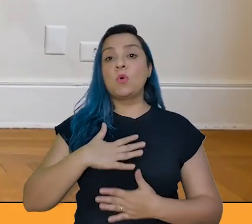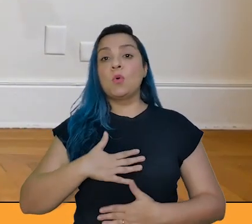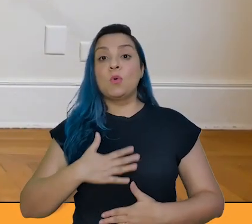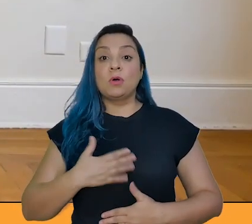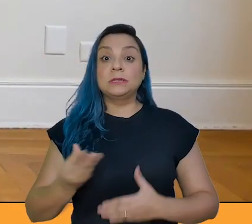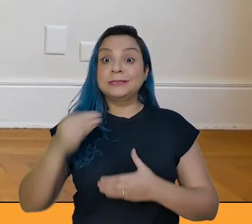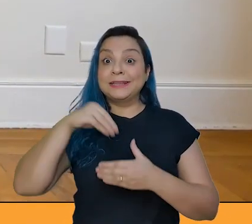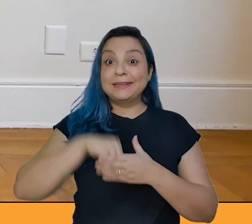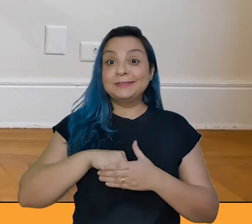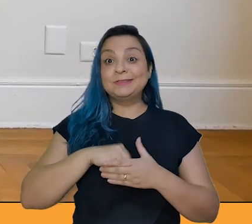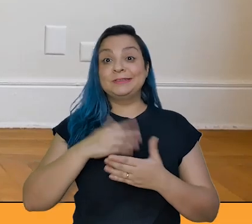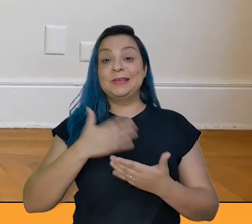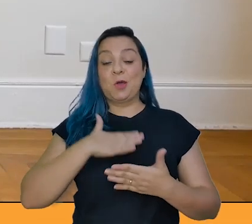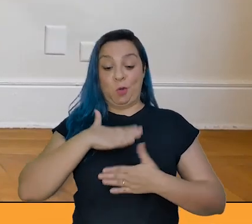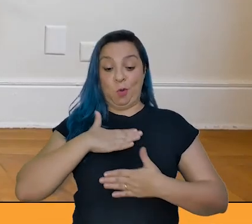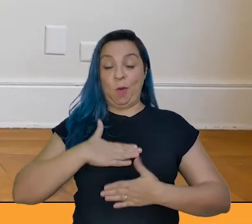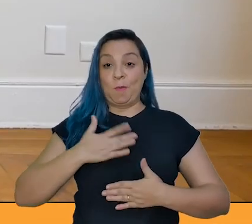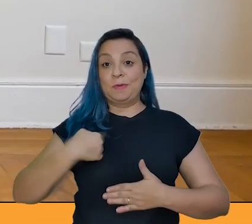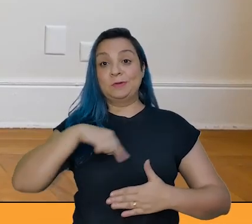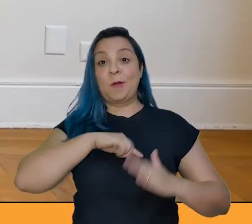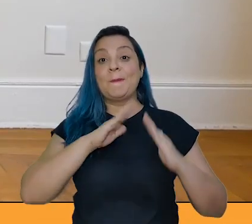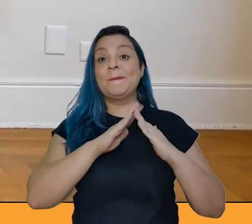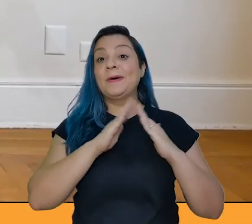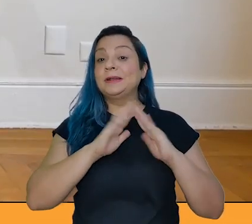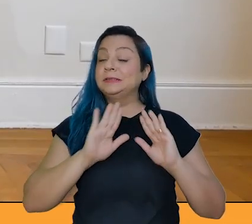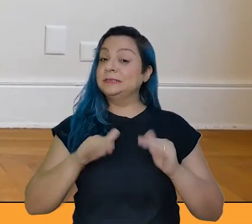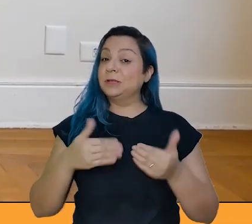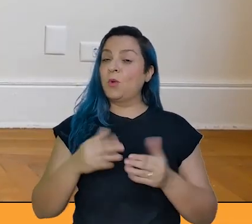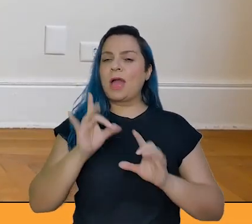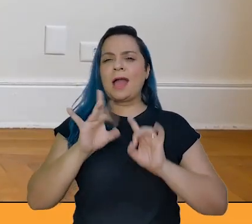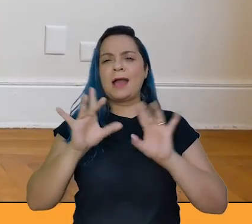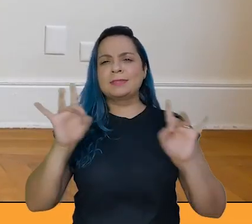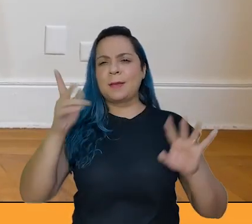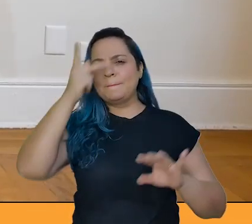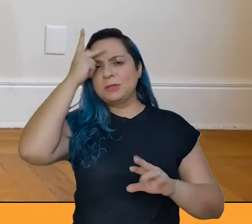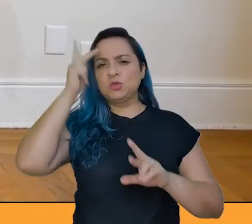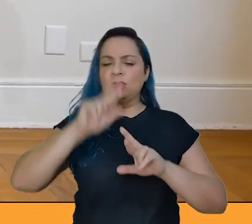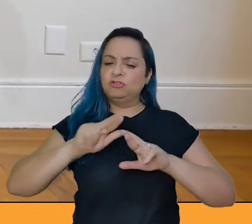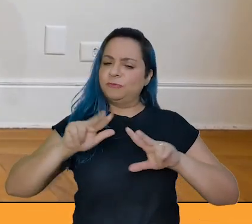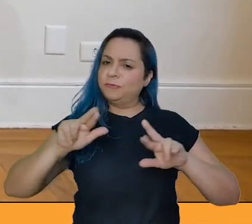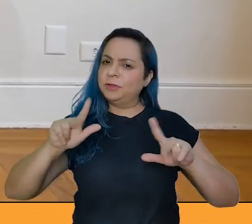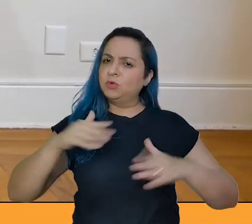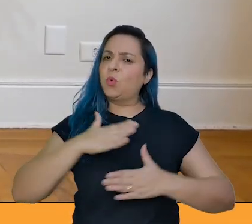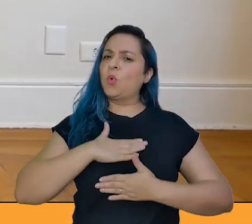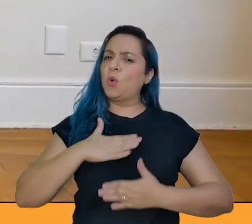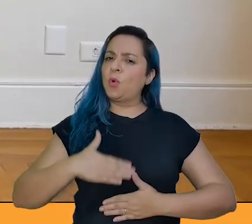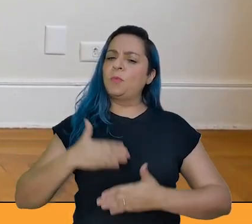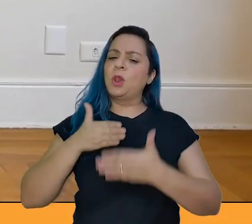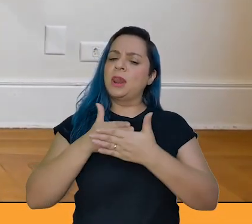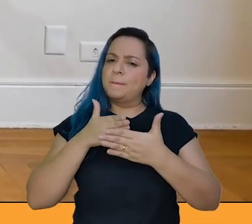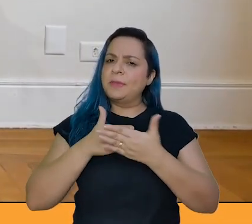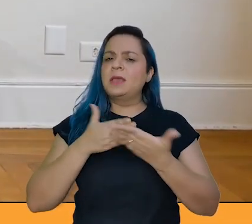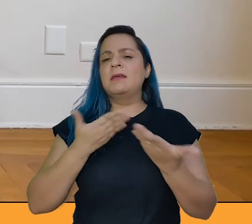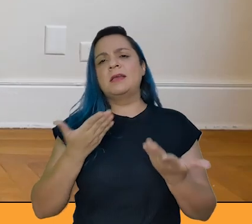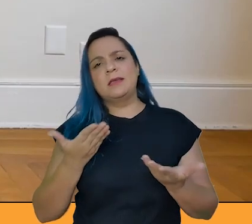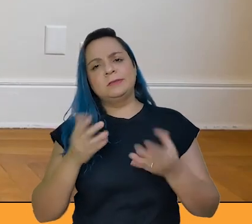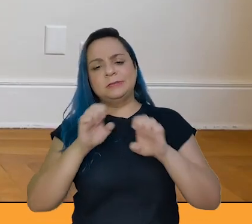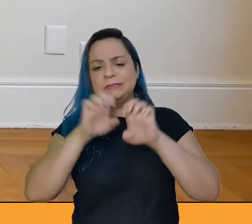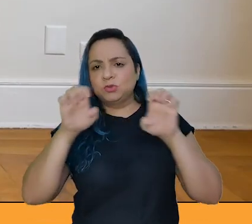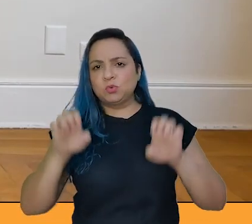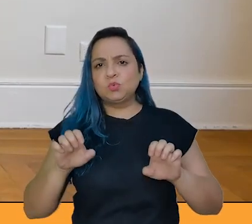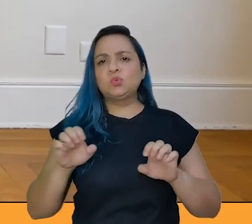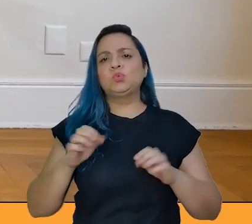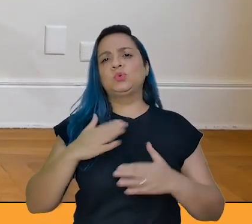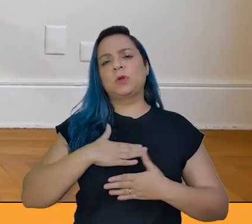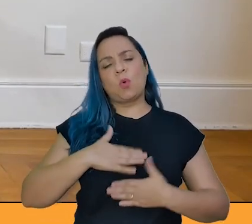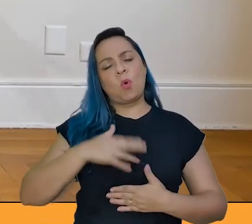da dinâmica do corpo onde a gente habita. Então, cada pessoa tem uma dinâmica de acordo com o seu corpo, com o seu tamanho, com a sua